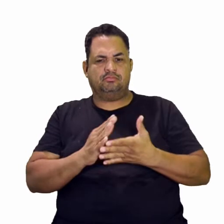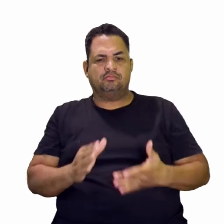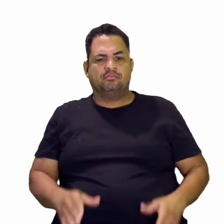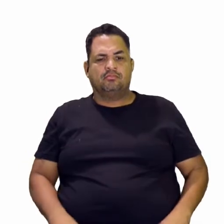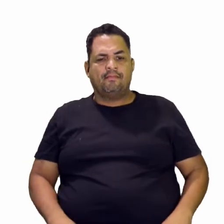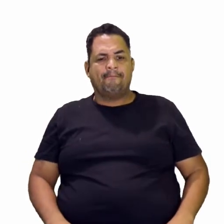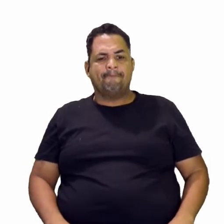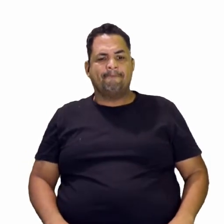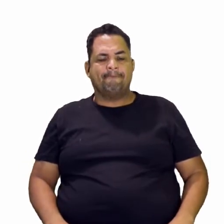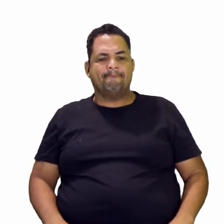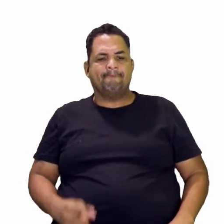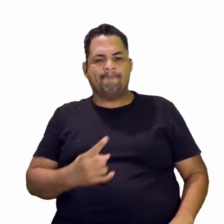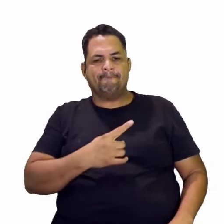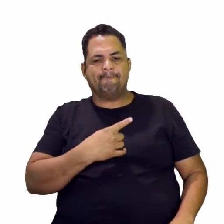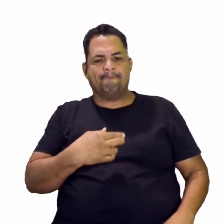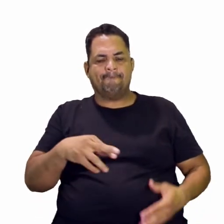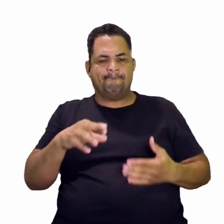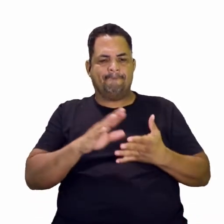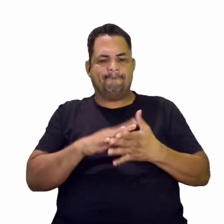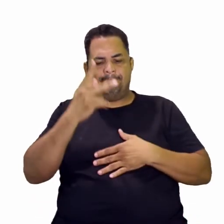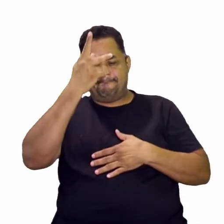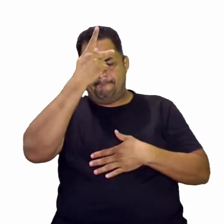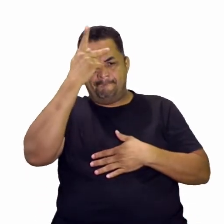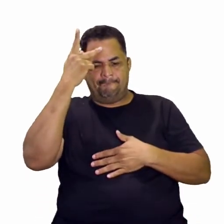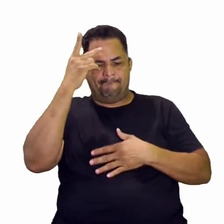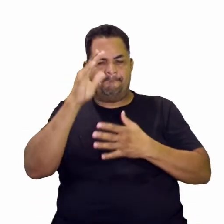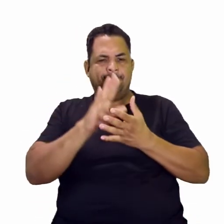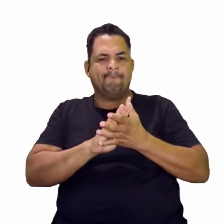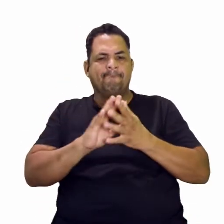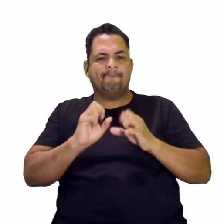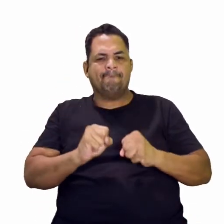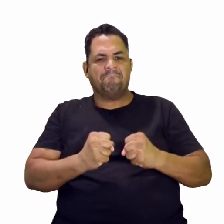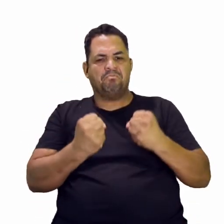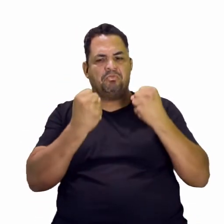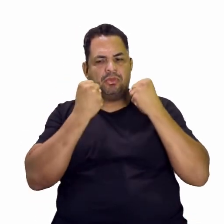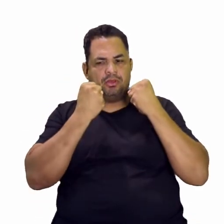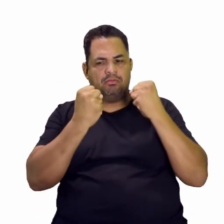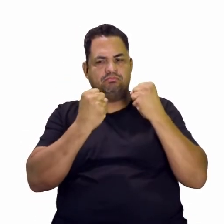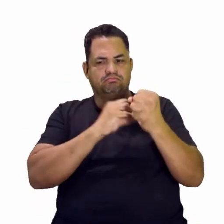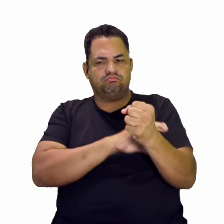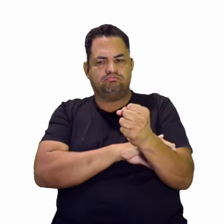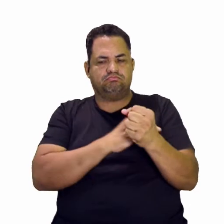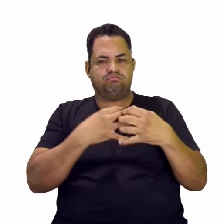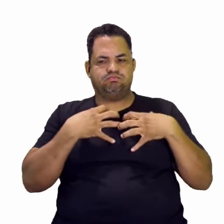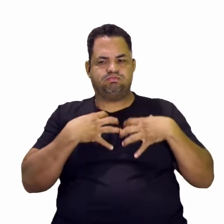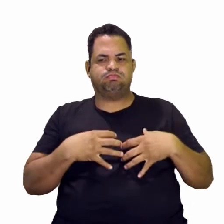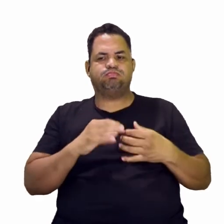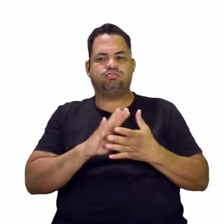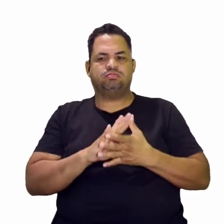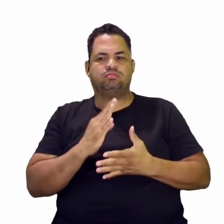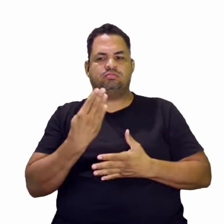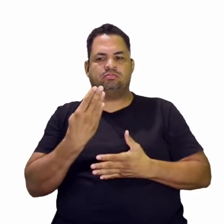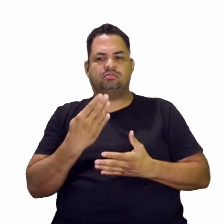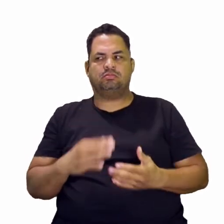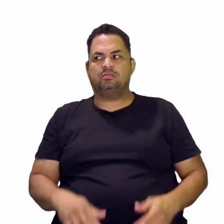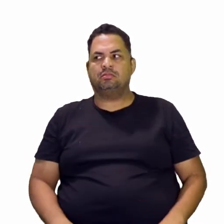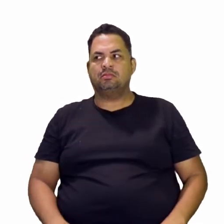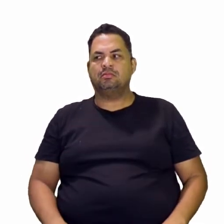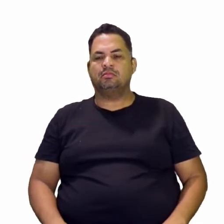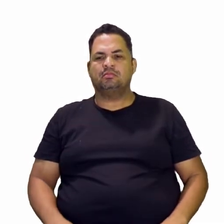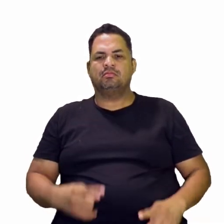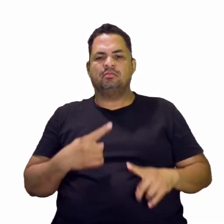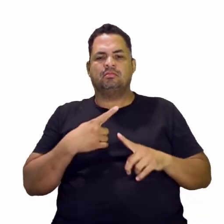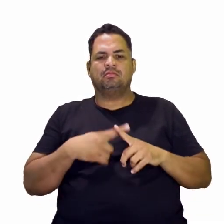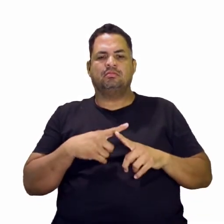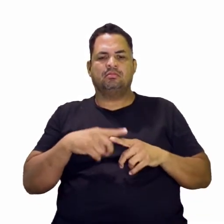anabolizantes, fazem com que as pessoas ganhem uma musculatura, o que eu chamo essa uma musculatura falsa, né, gente? Porque o ser